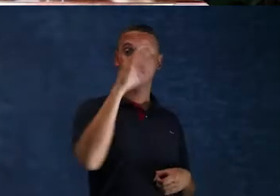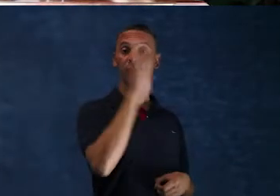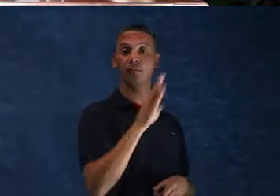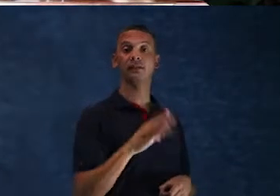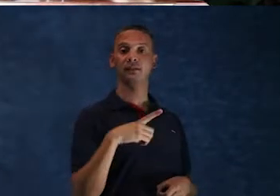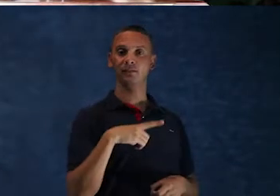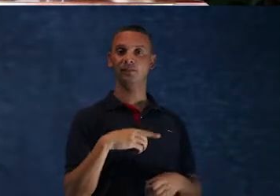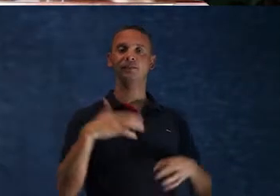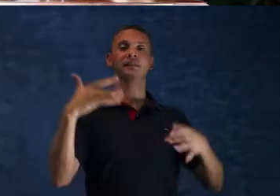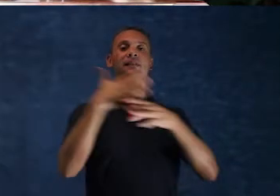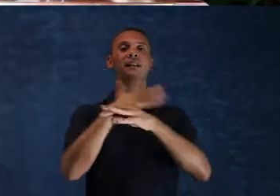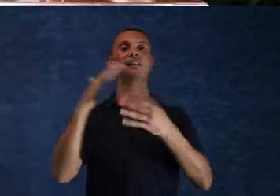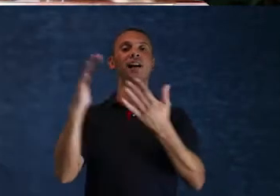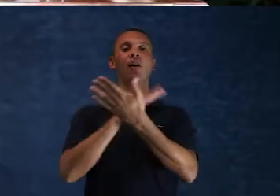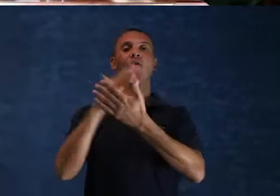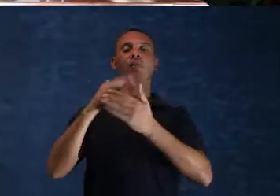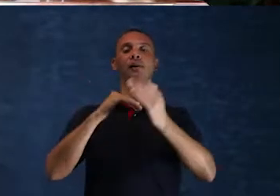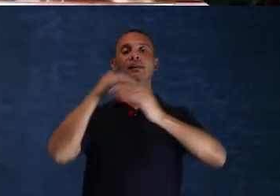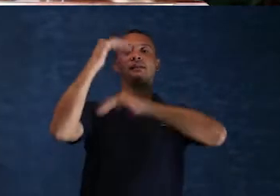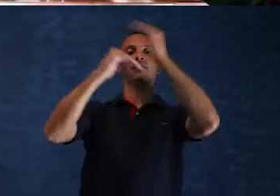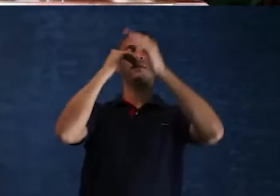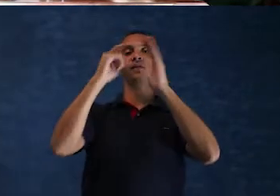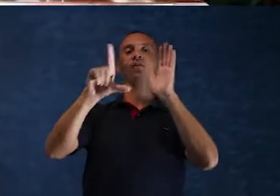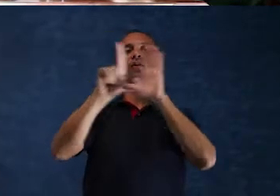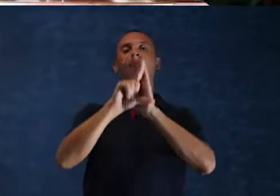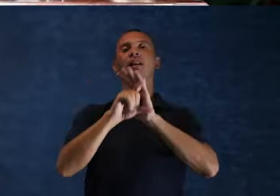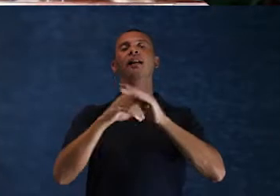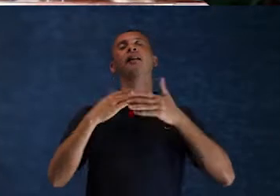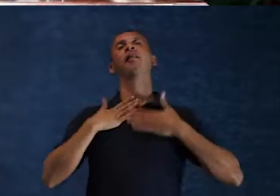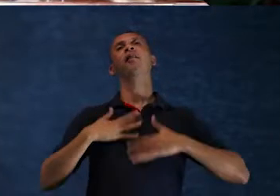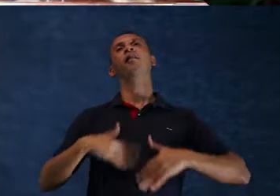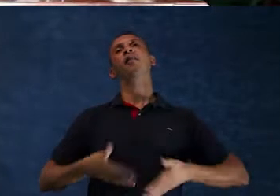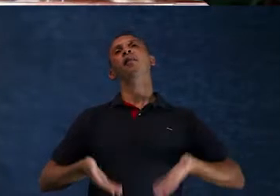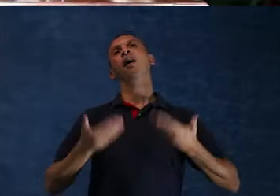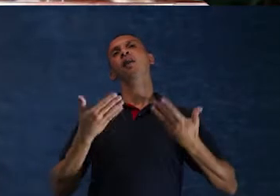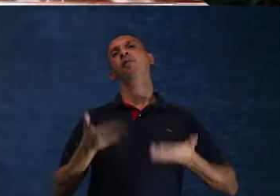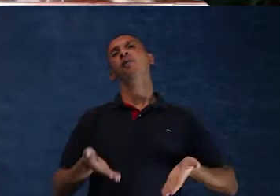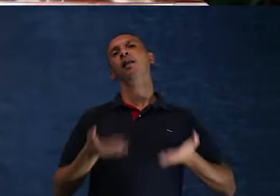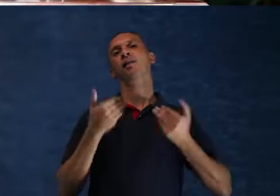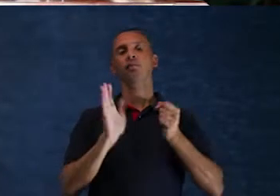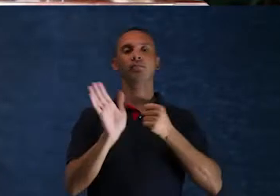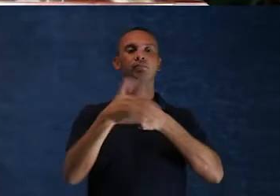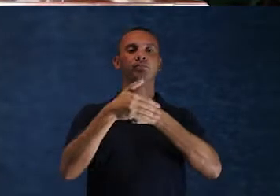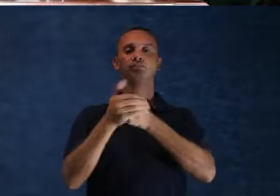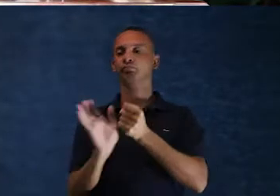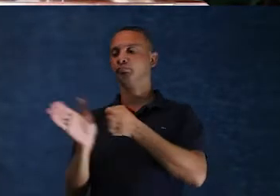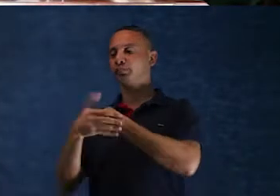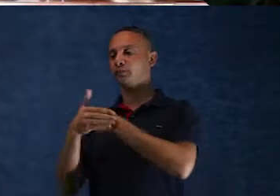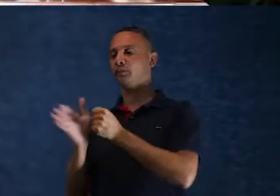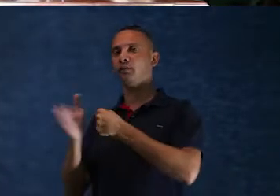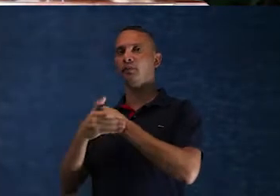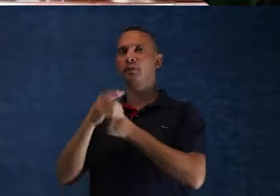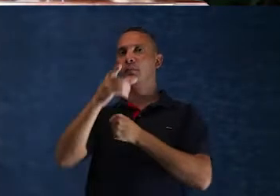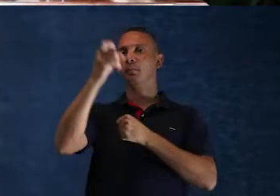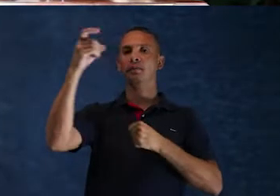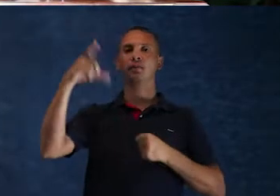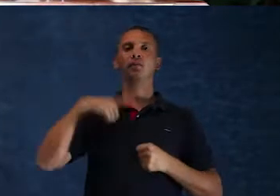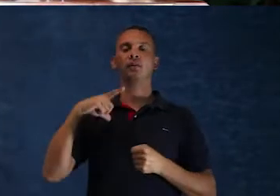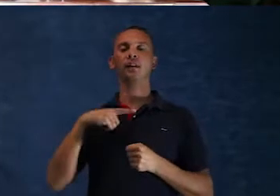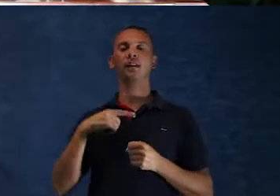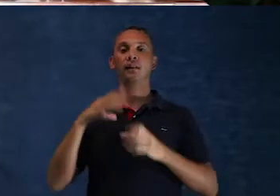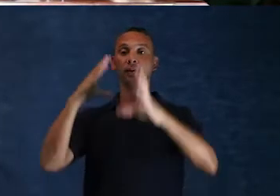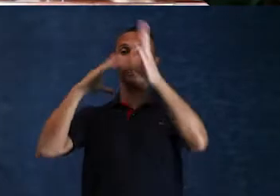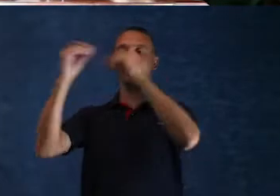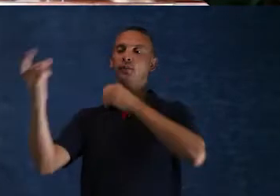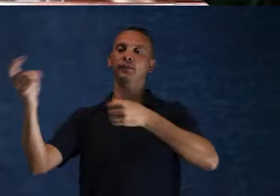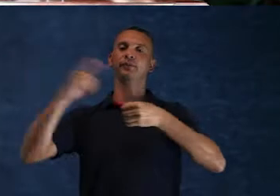cidades ainda subdesenvolvidas, com leis brandas e recheadas de pontos de esconderijo, tornavam-se o principal destino para quem queria escapar